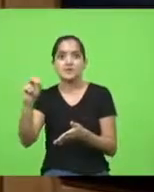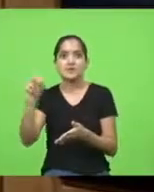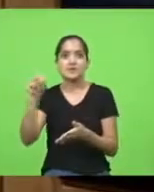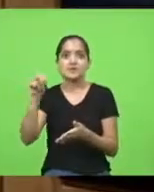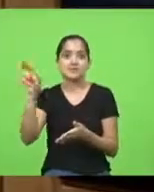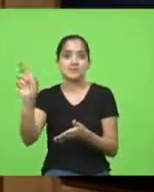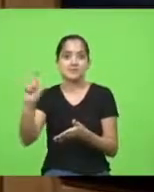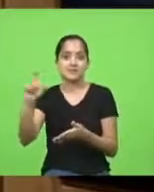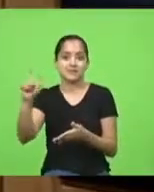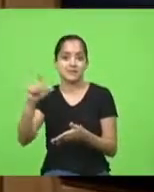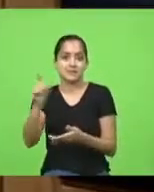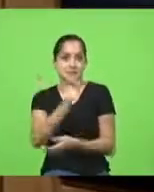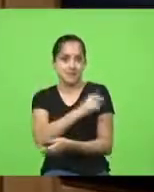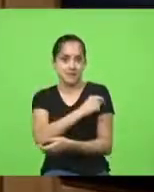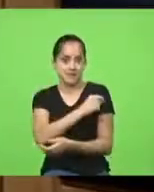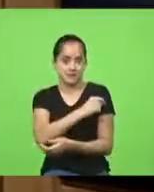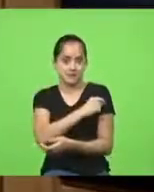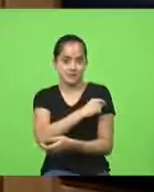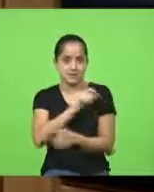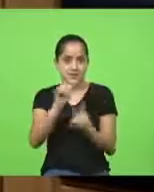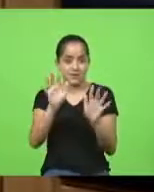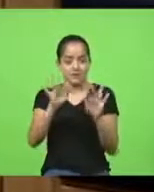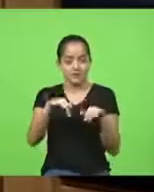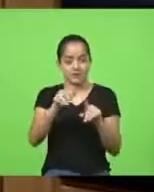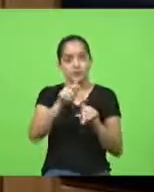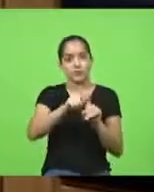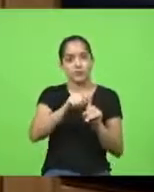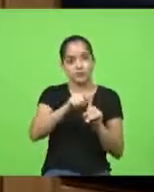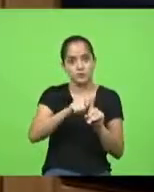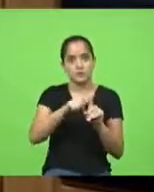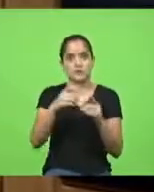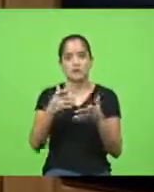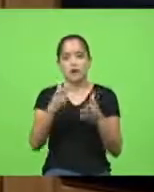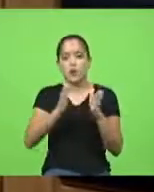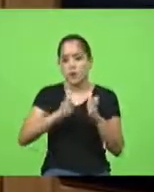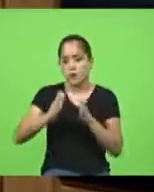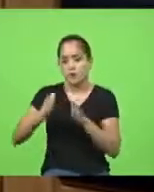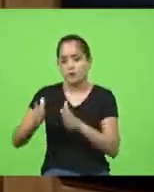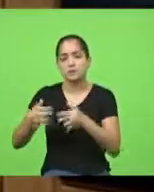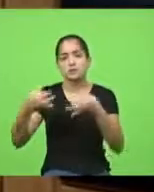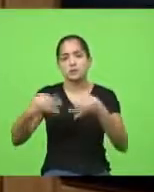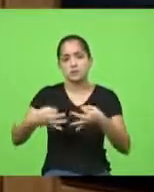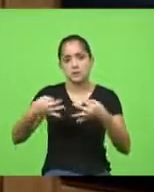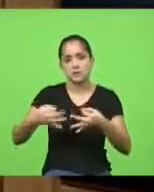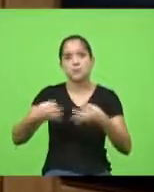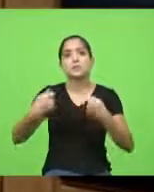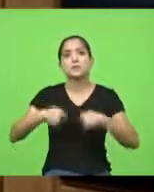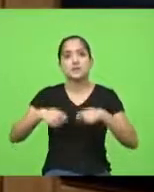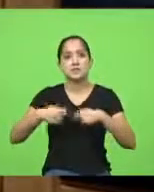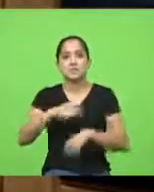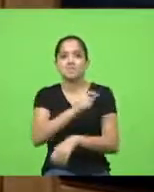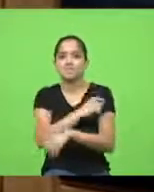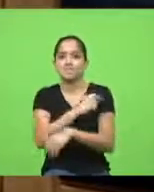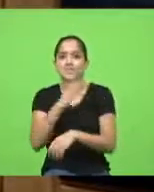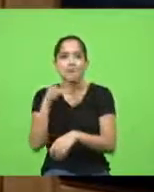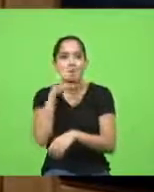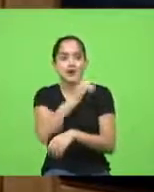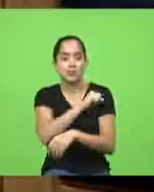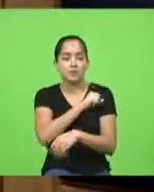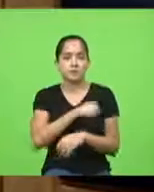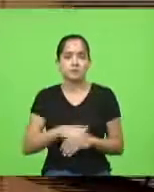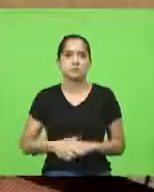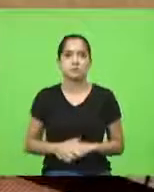mês. E eu espero que a gente tenha organização para vacinar o mais rápido possível.